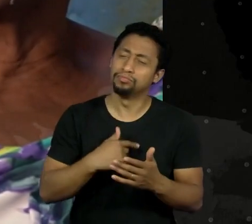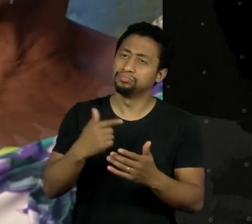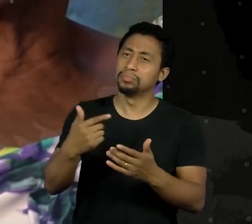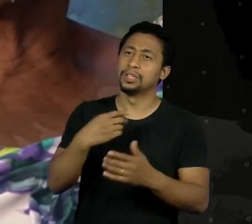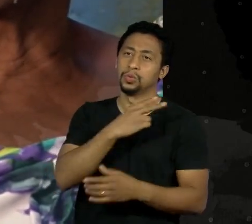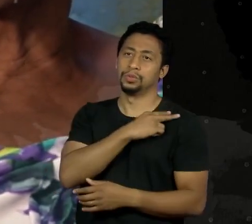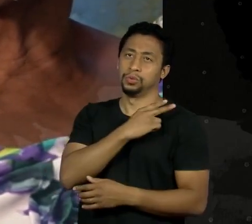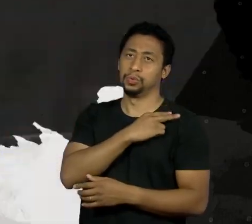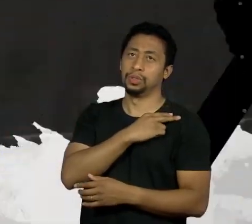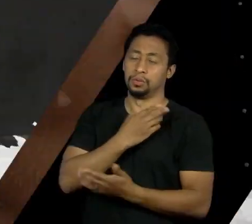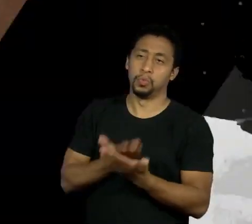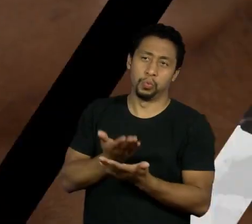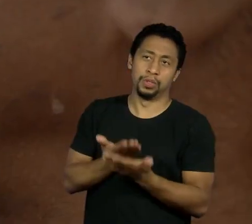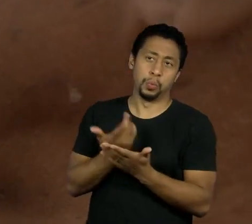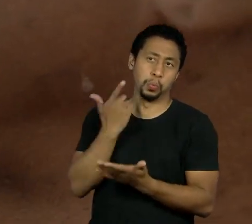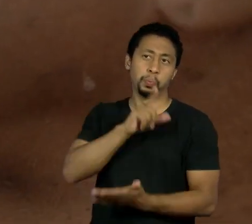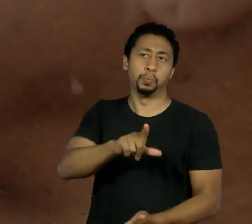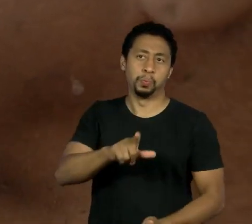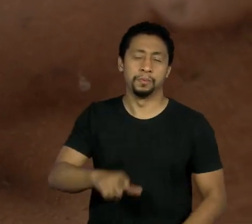sei.